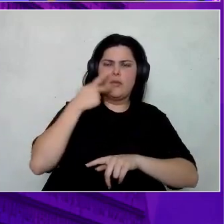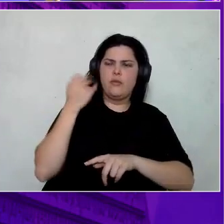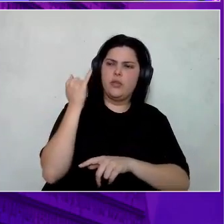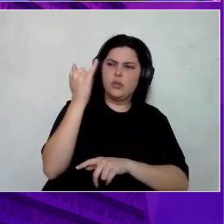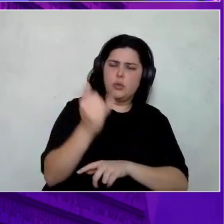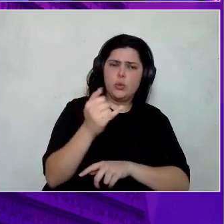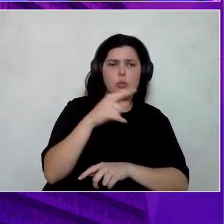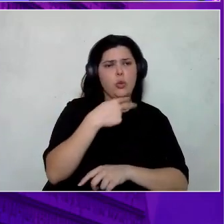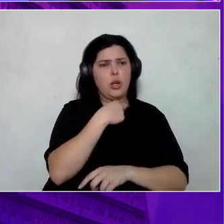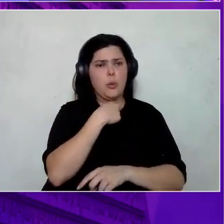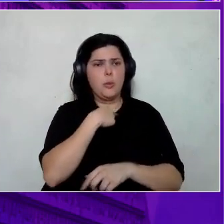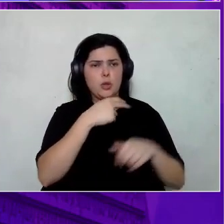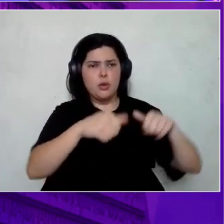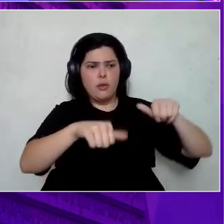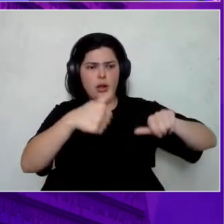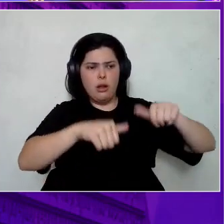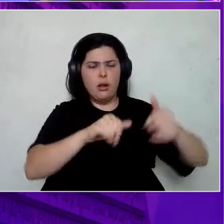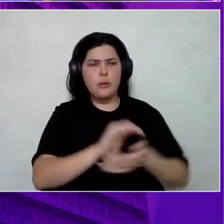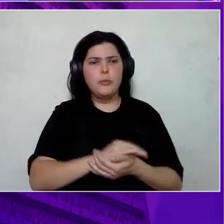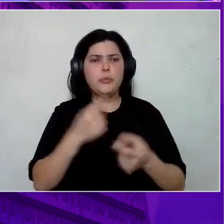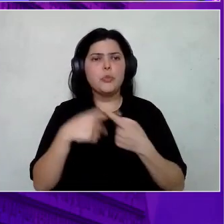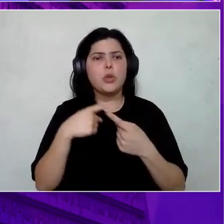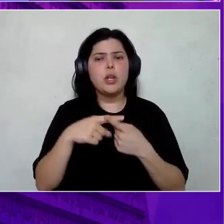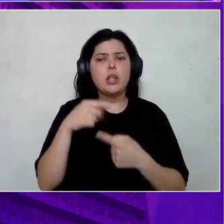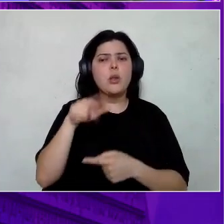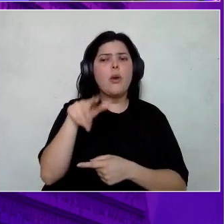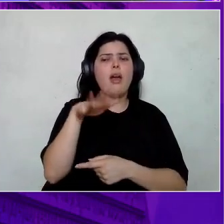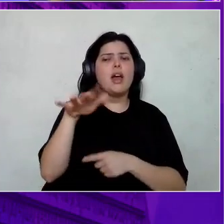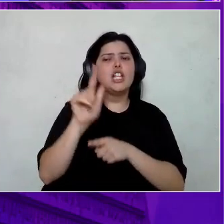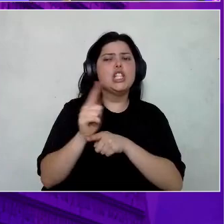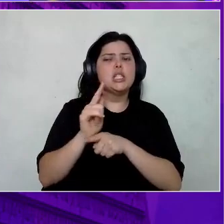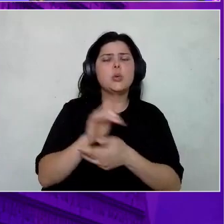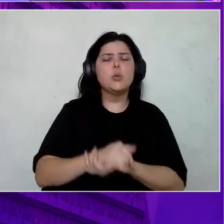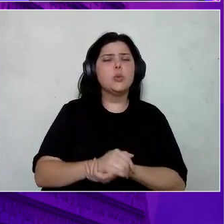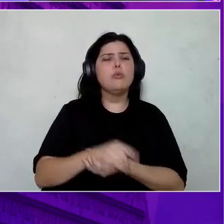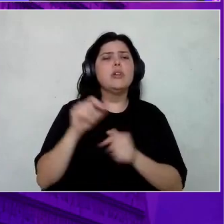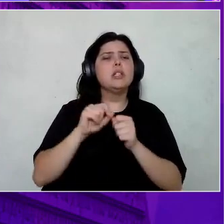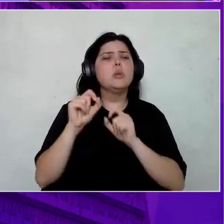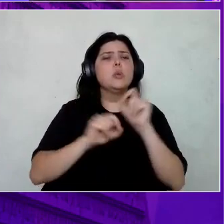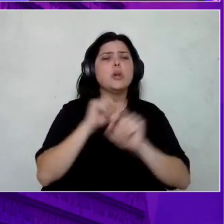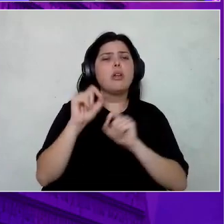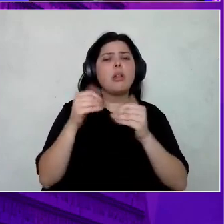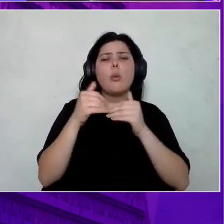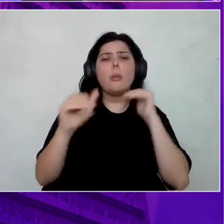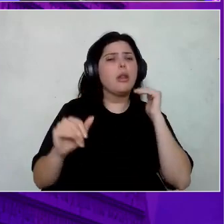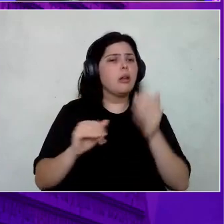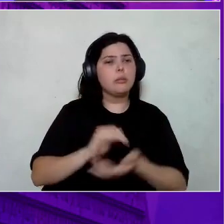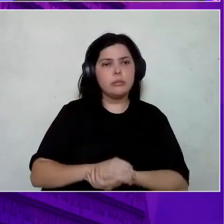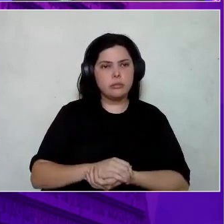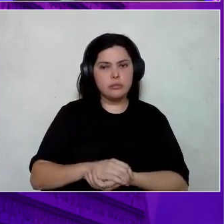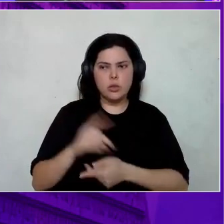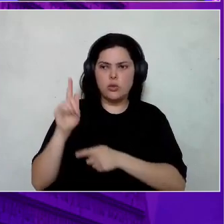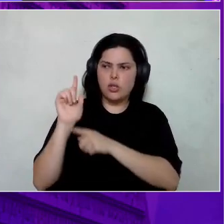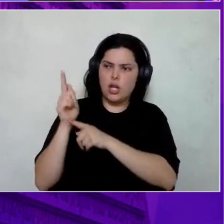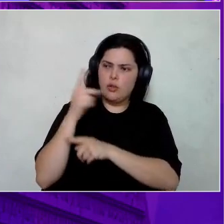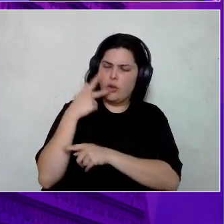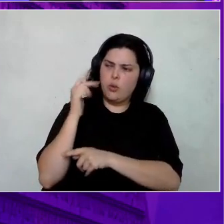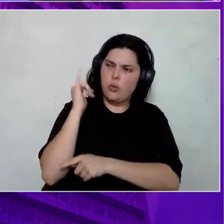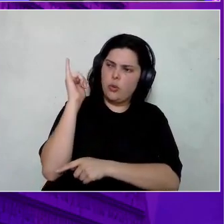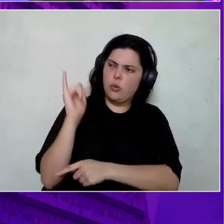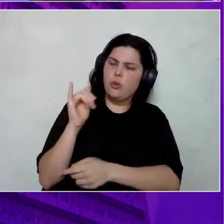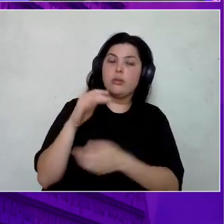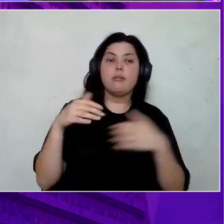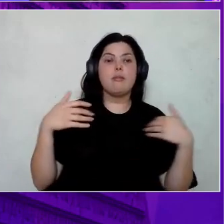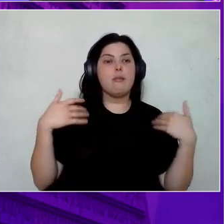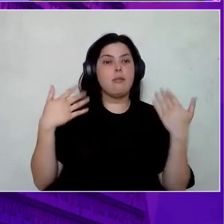avaliar, porque você não é da área de gestão, o que é que você está fazendo aqui? Não tem nada a ver. E aí meu gerente fez, ó, então, no